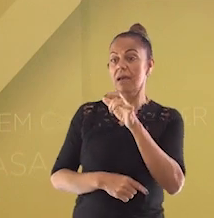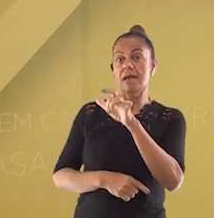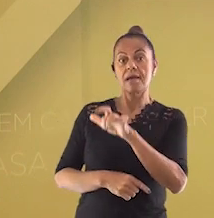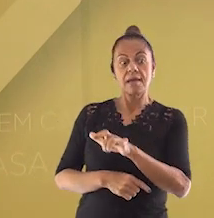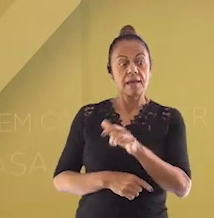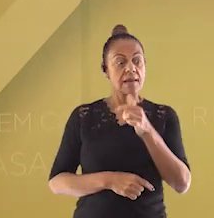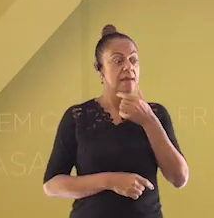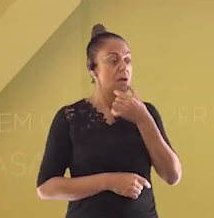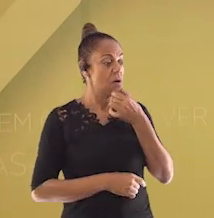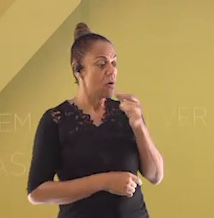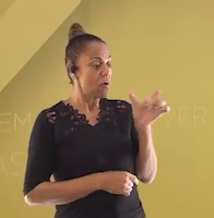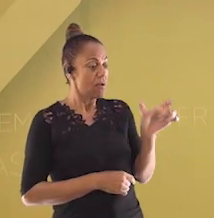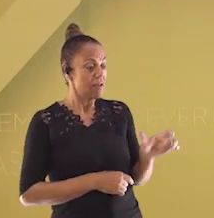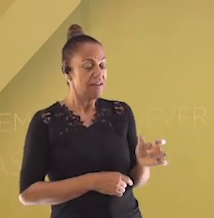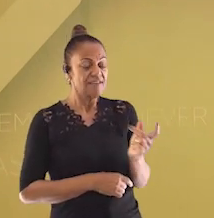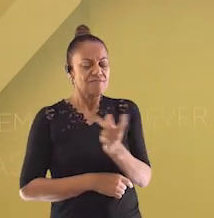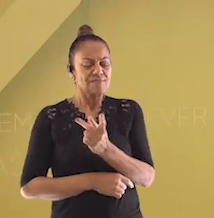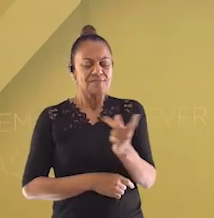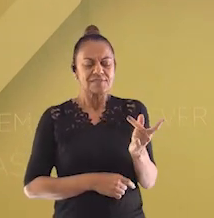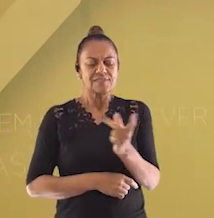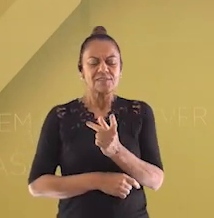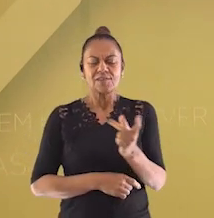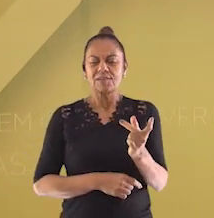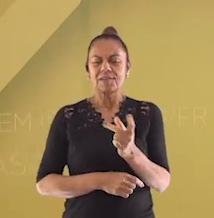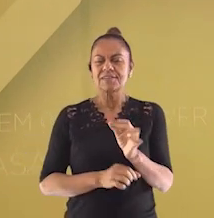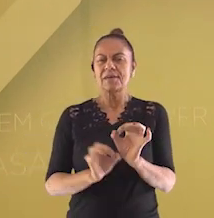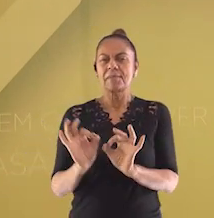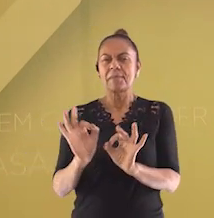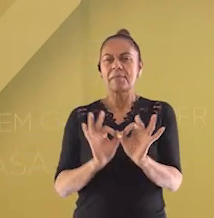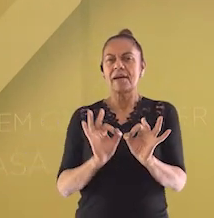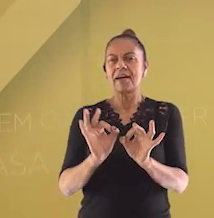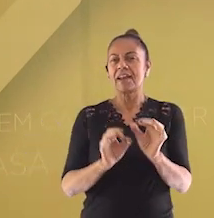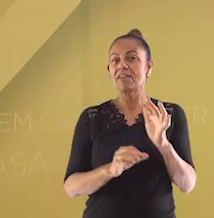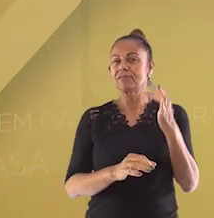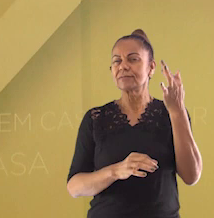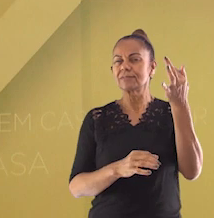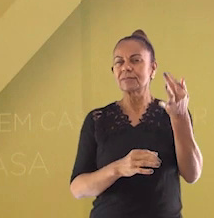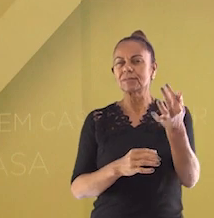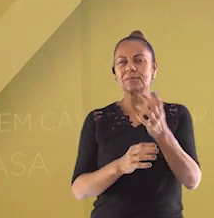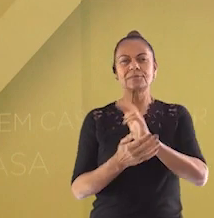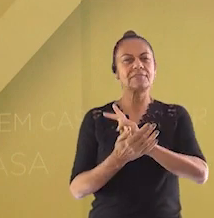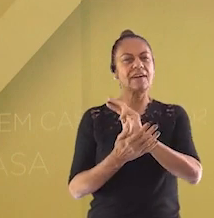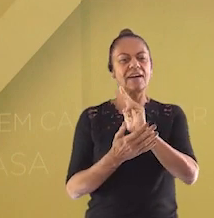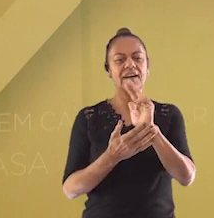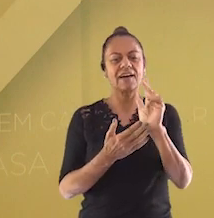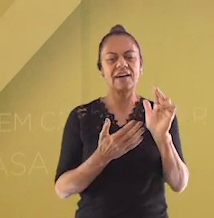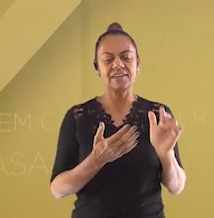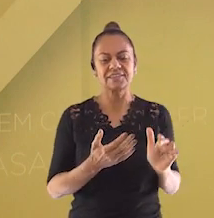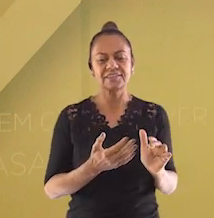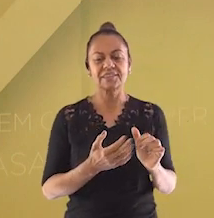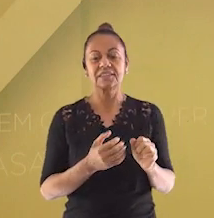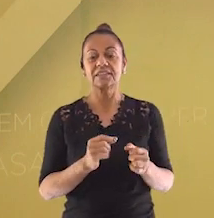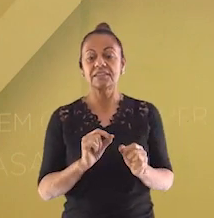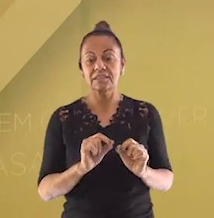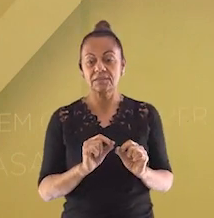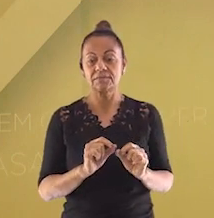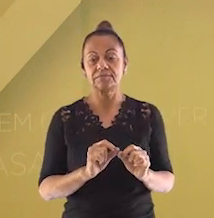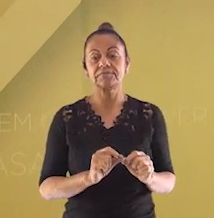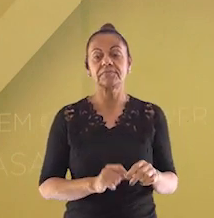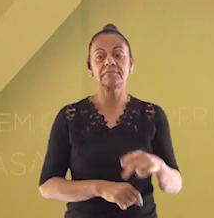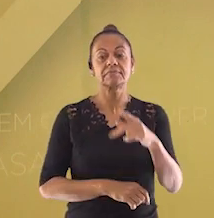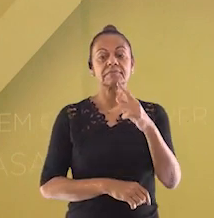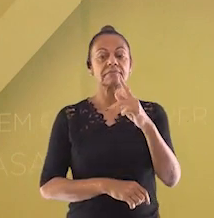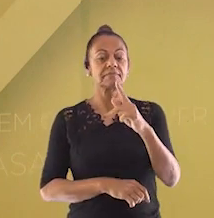John fizeram muitos planos o verbo na forma infinitiva é tio plan então